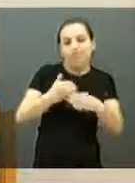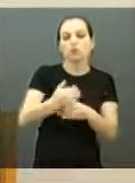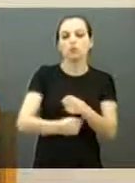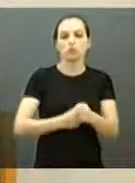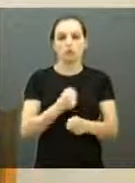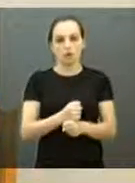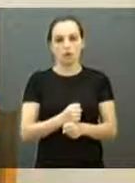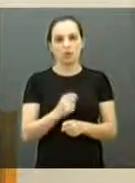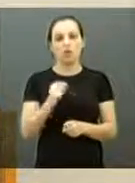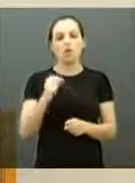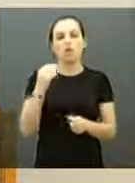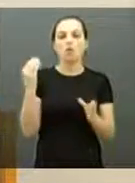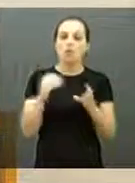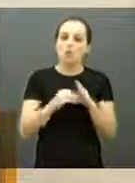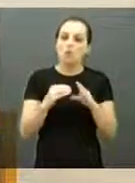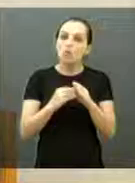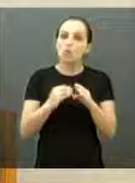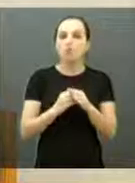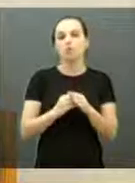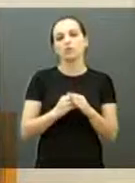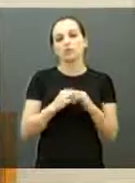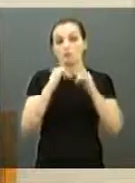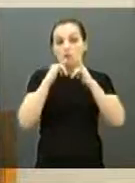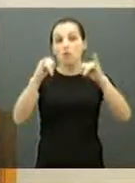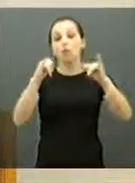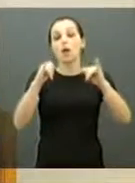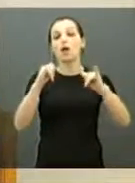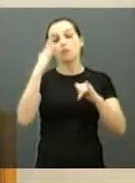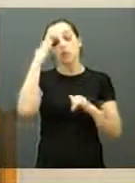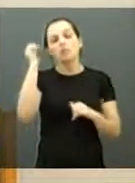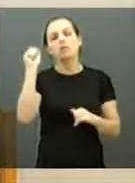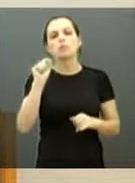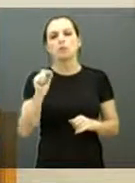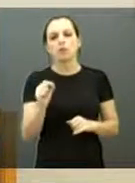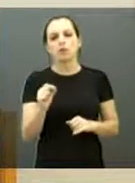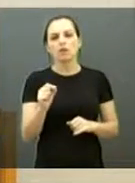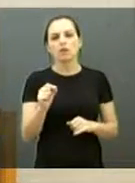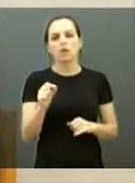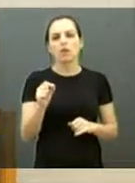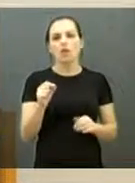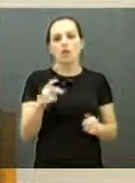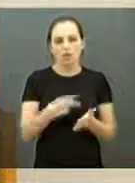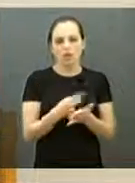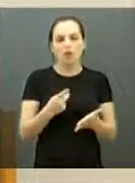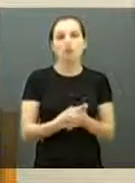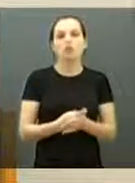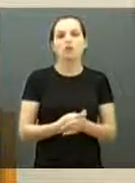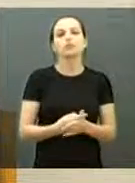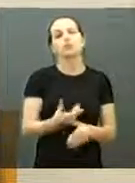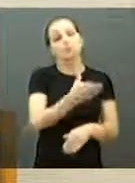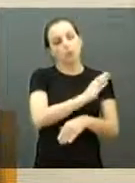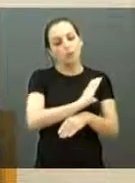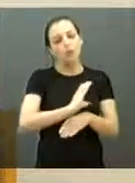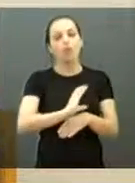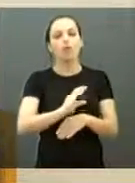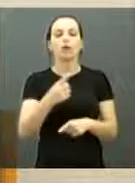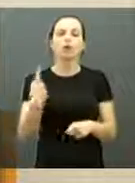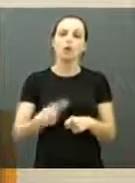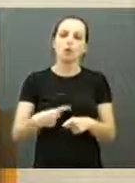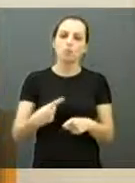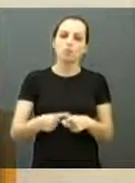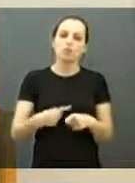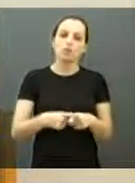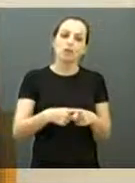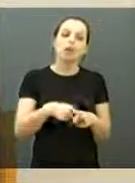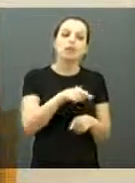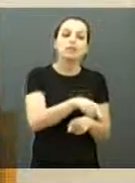residência. E avisaram. Sabe quem foi condenado, o vereador Lapena? O coordenador. Porque ele está lá para isso, ele está lá para escolher